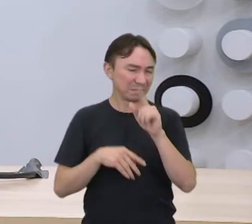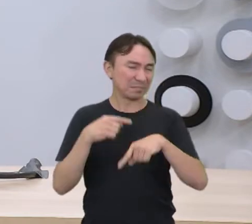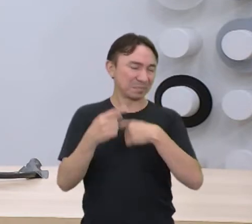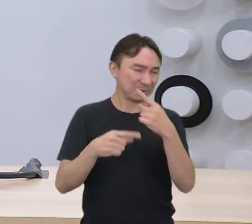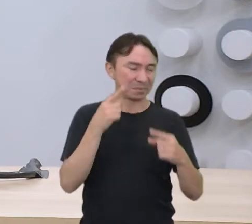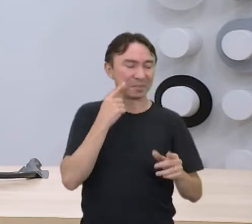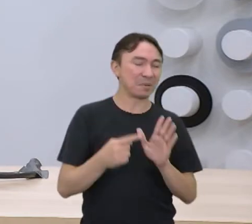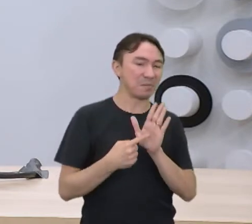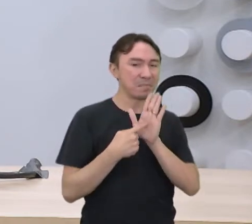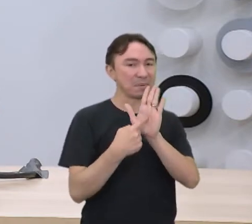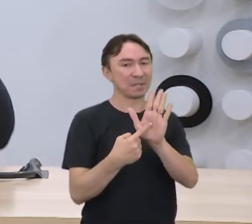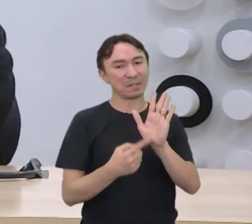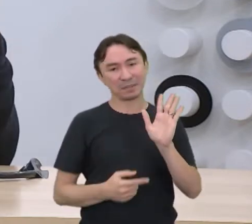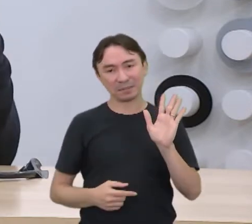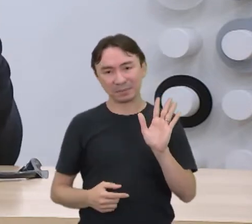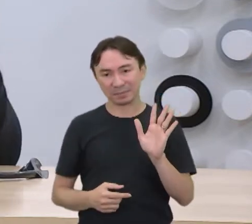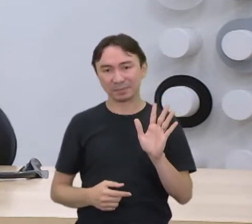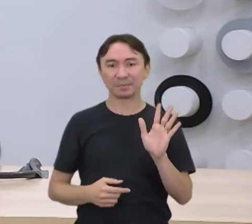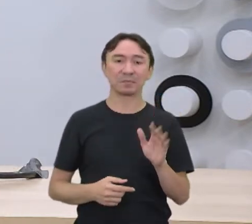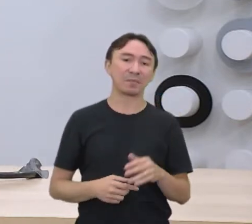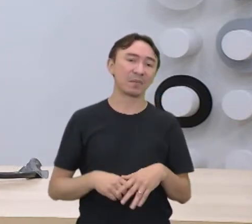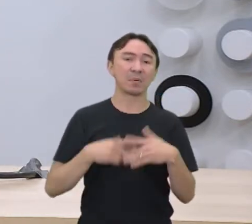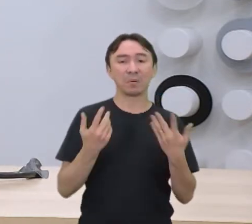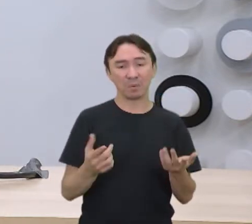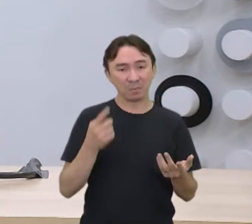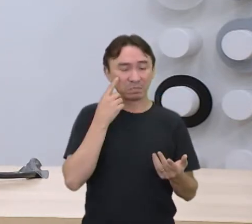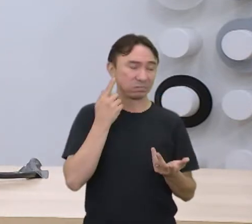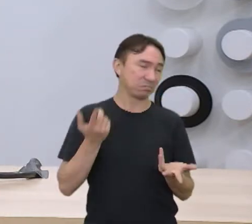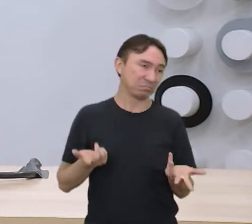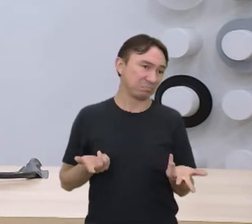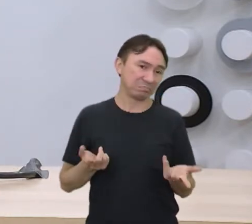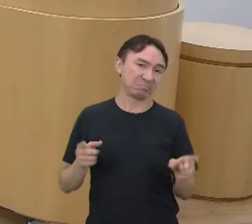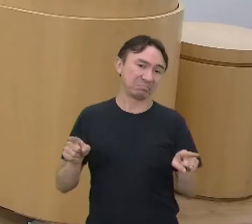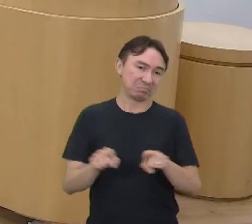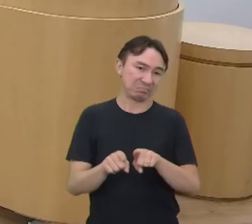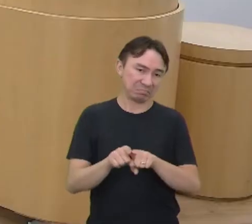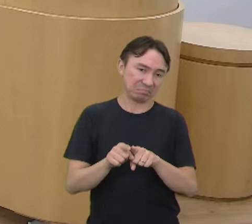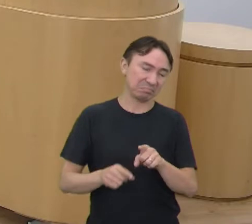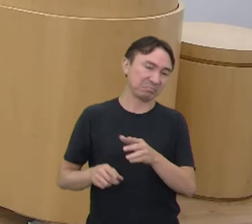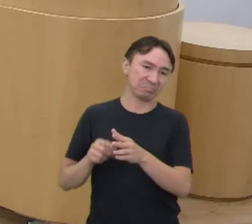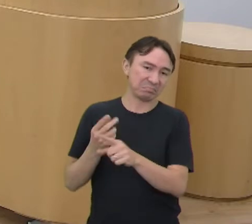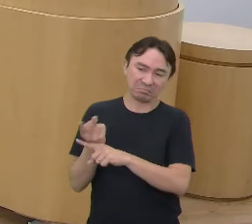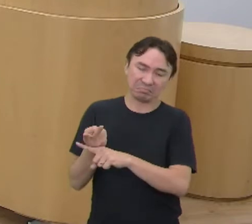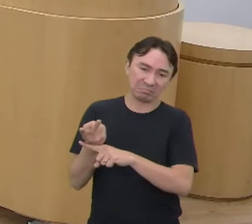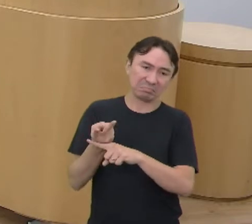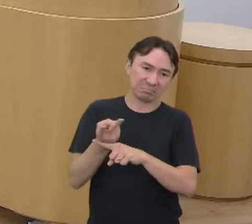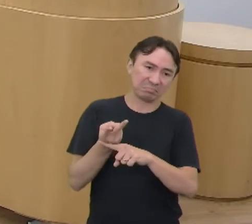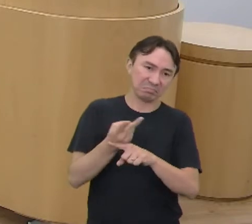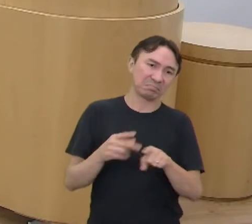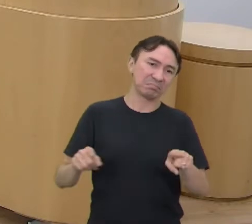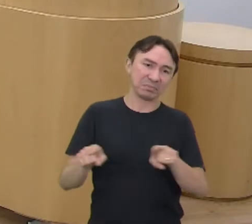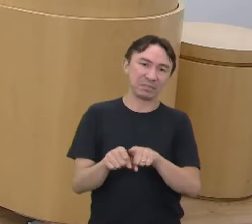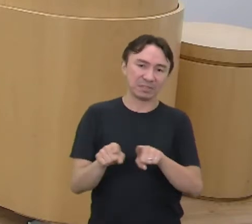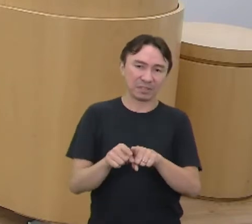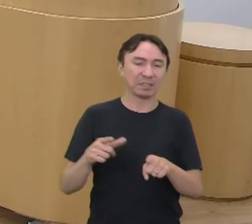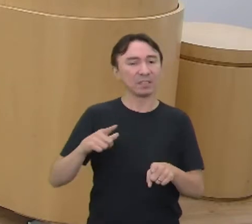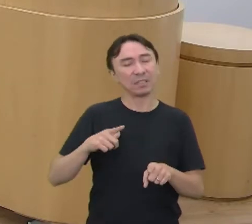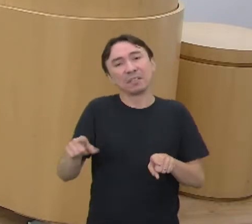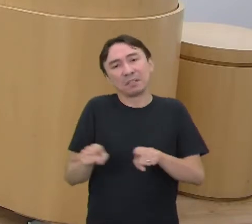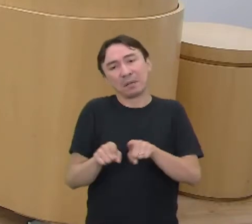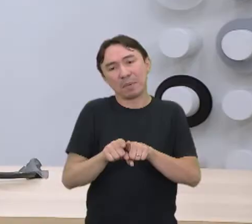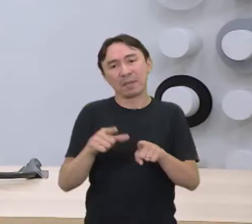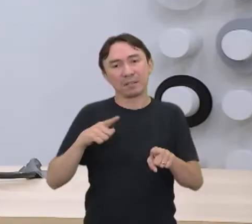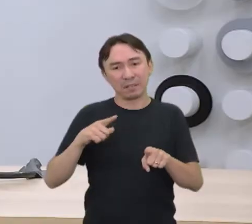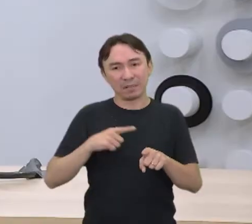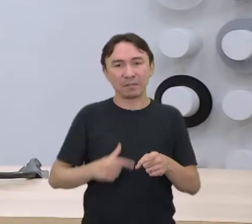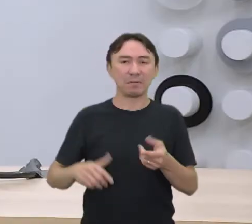né? Perfeito. Né? Ok? Mas ou digita isso no navegador, ou procura lá Google Formulários. Sim, no próprio e-mail dele tem. No próprio essa e-mail dele possibilidade tem. também. Tá? Você pode ir